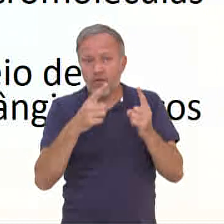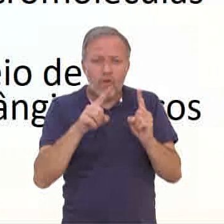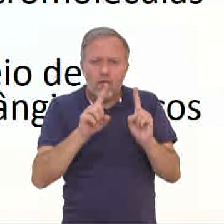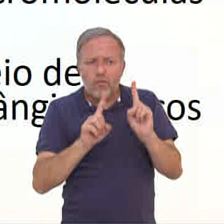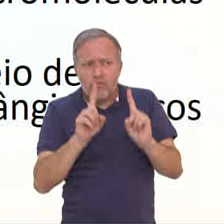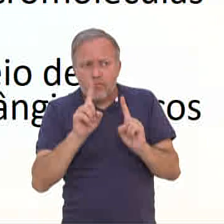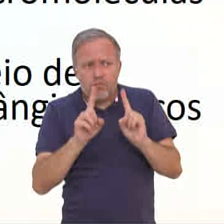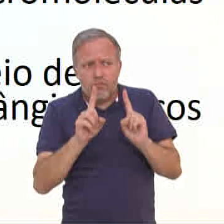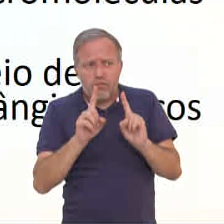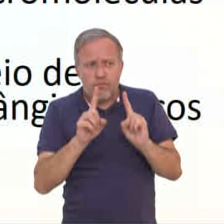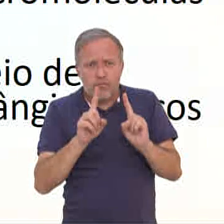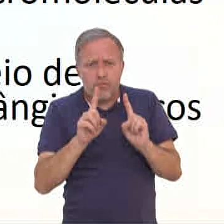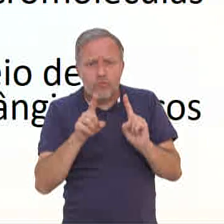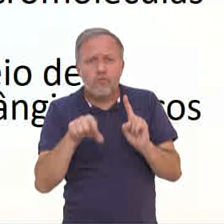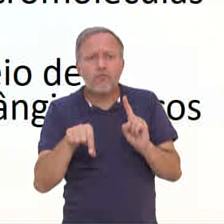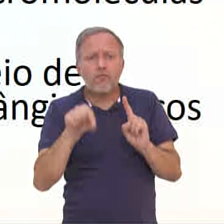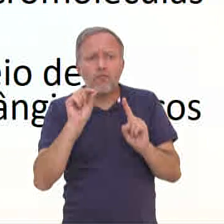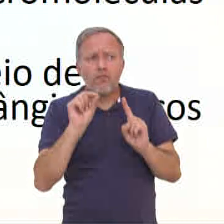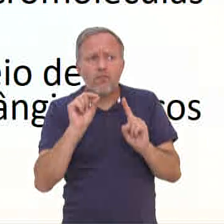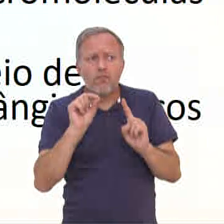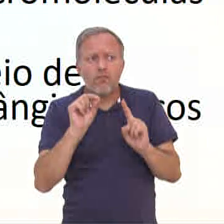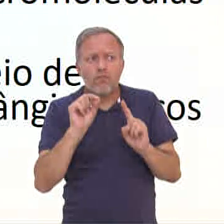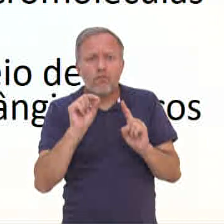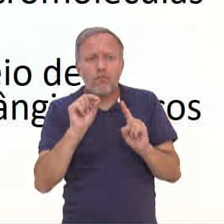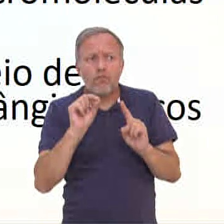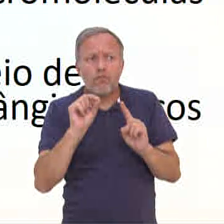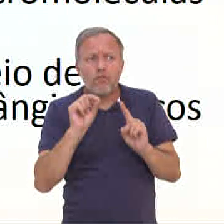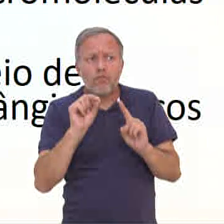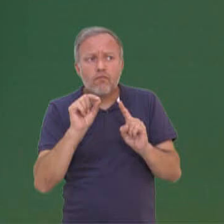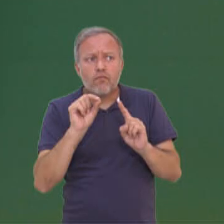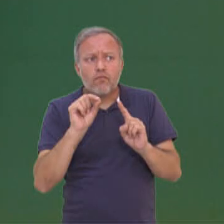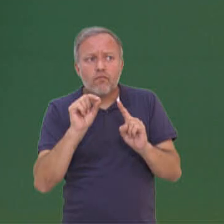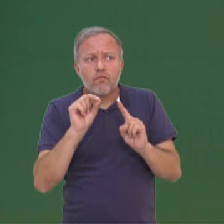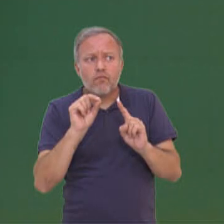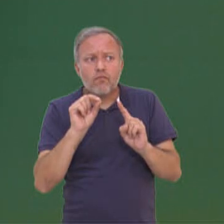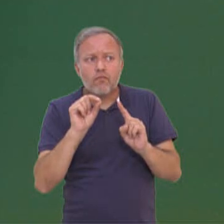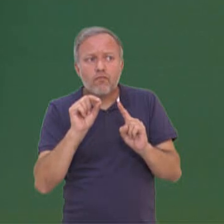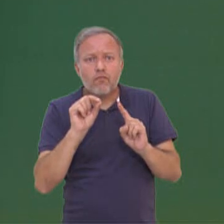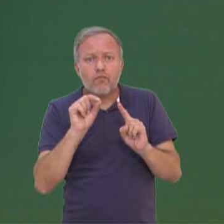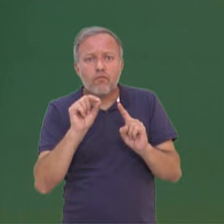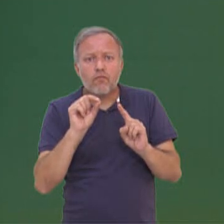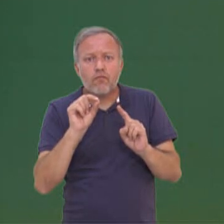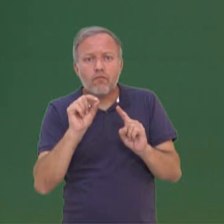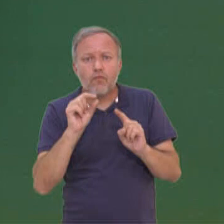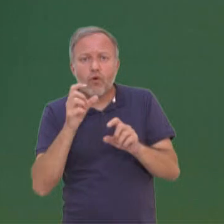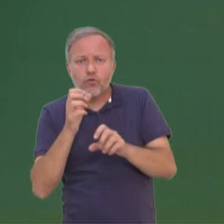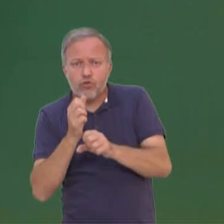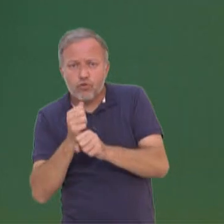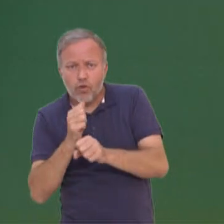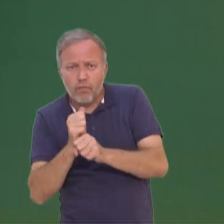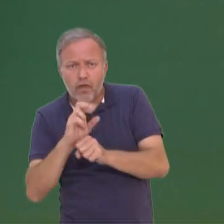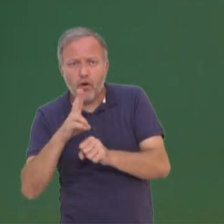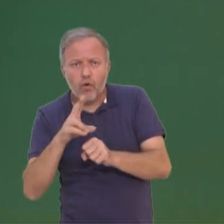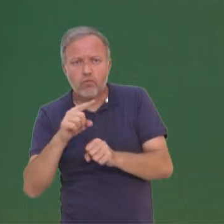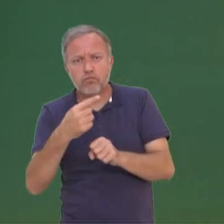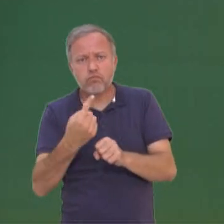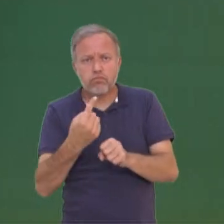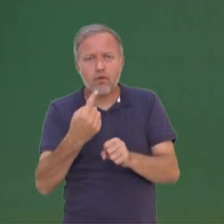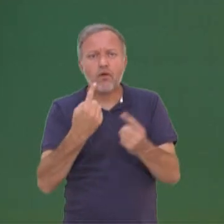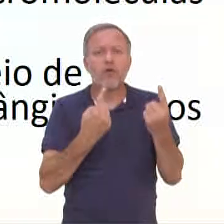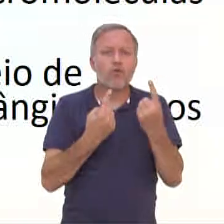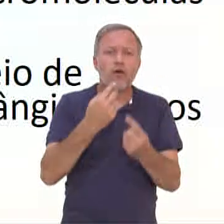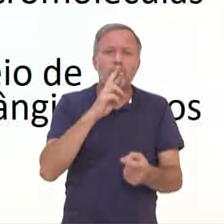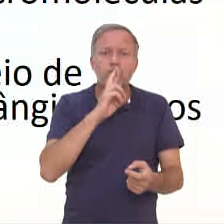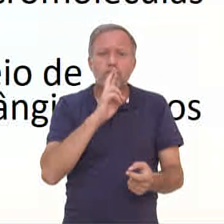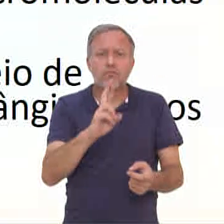opções, você vai indicar qual está correta. Pode ser A ou podem ser As. Façam e já